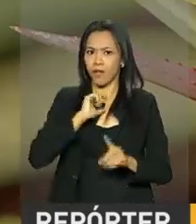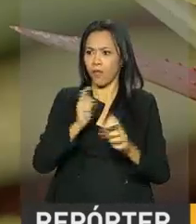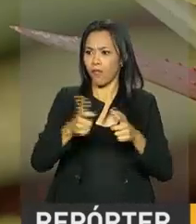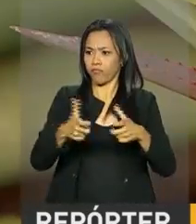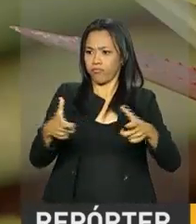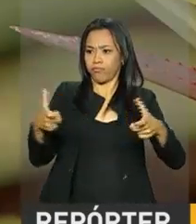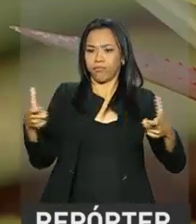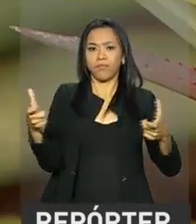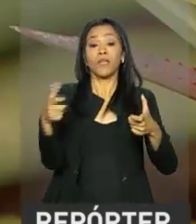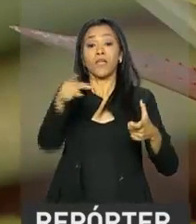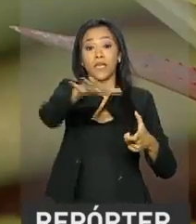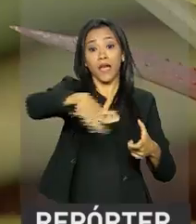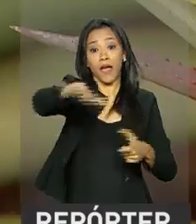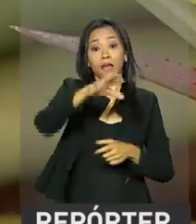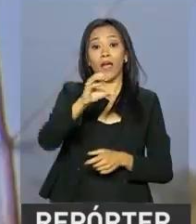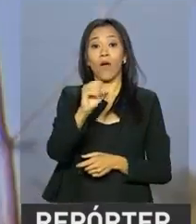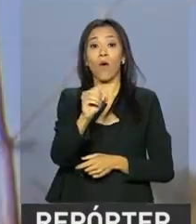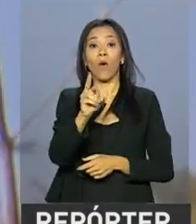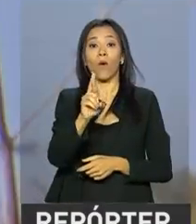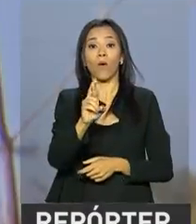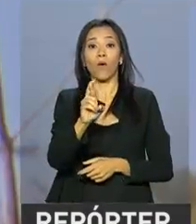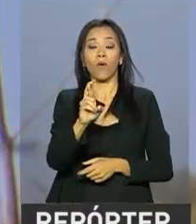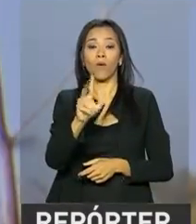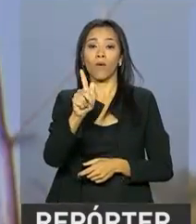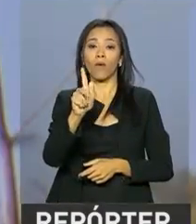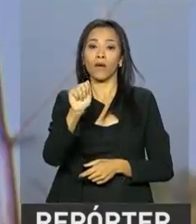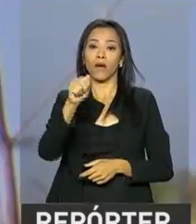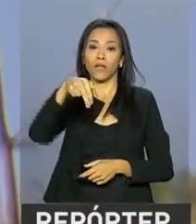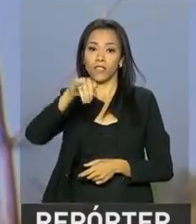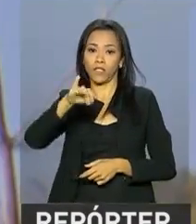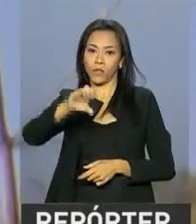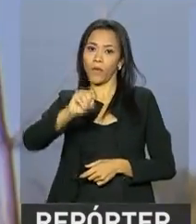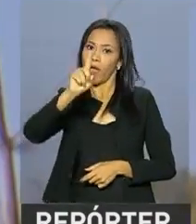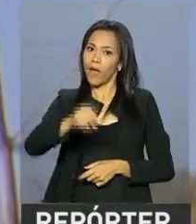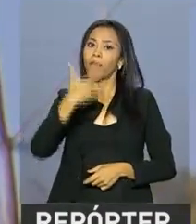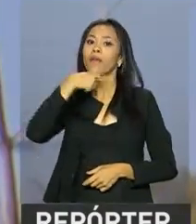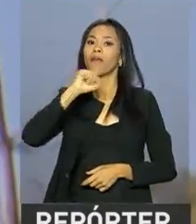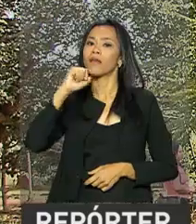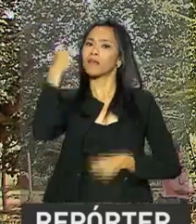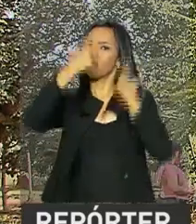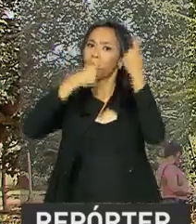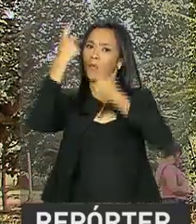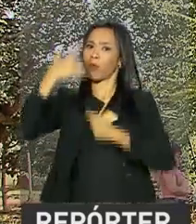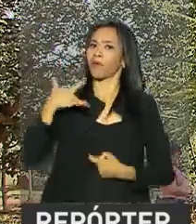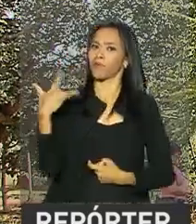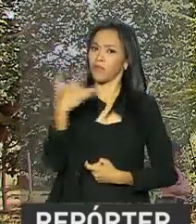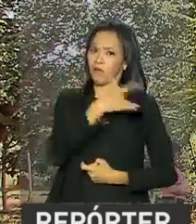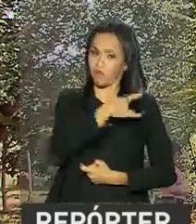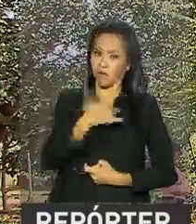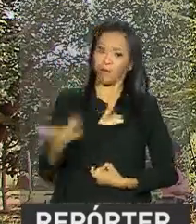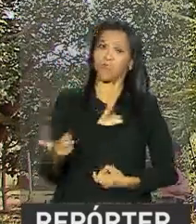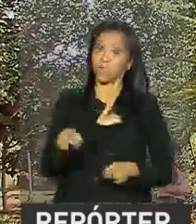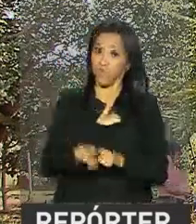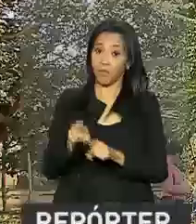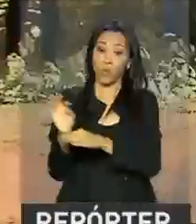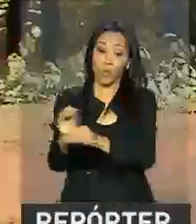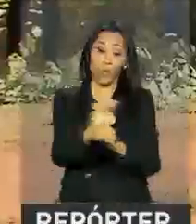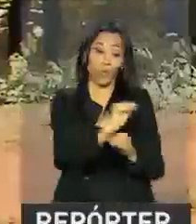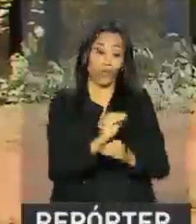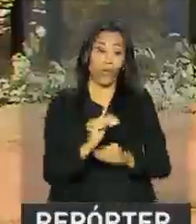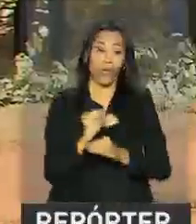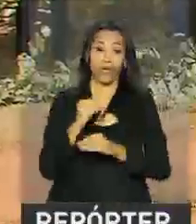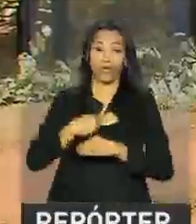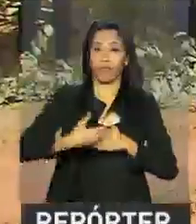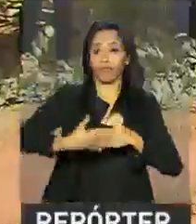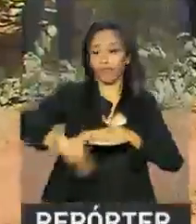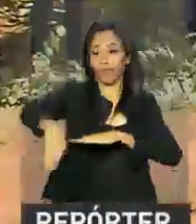produtos orgânicos são a opção certa para quem se preocupa com a saúde do próprio corpo e a preservação do meio ambiente